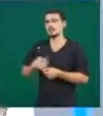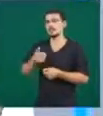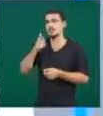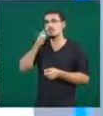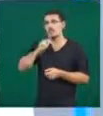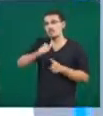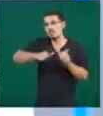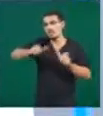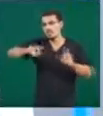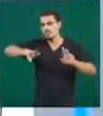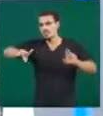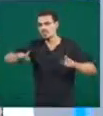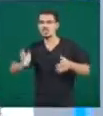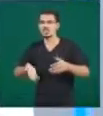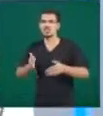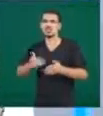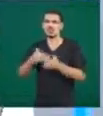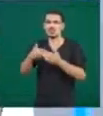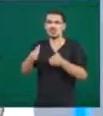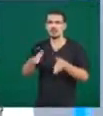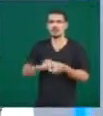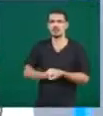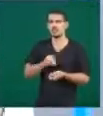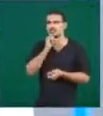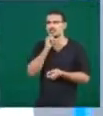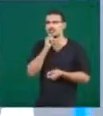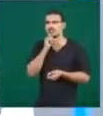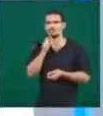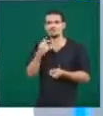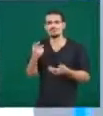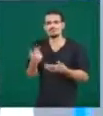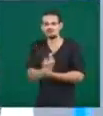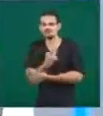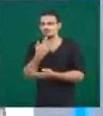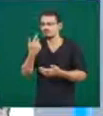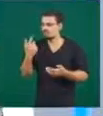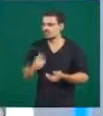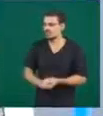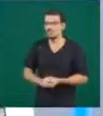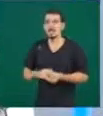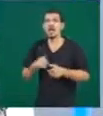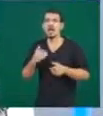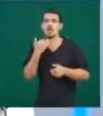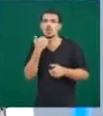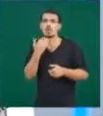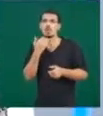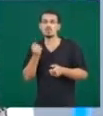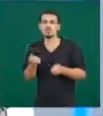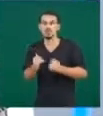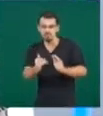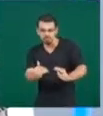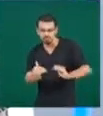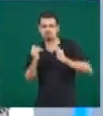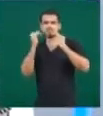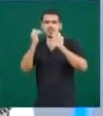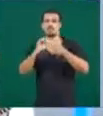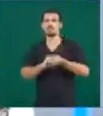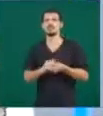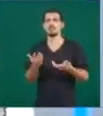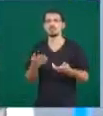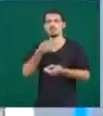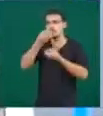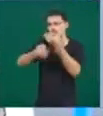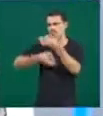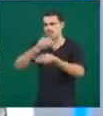negócios, às vezes de um fracasso e souberam passar, né, por cima desse fracasso. Então é muito importante essas dicas e é muito importante